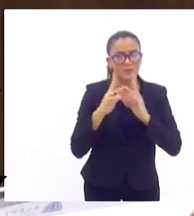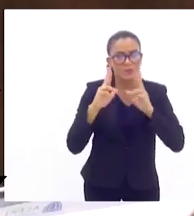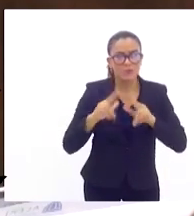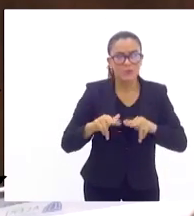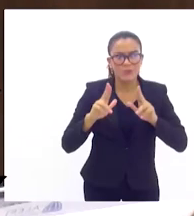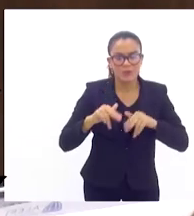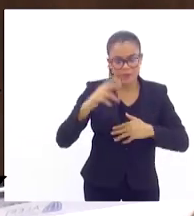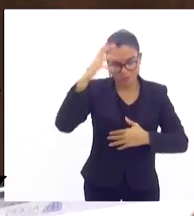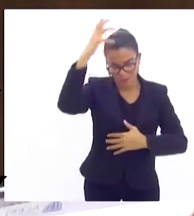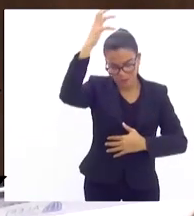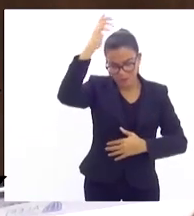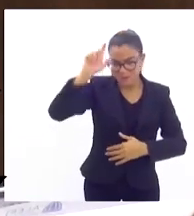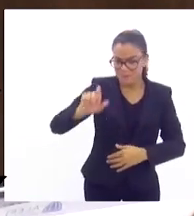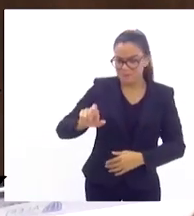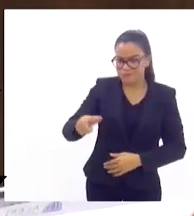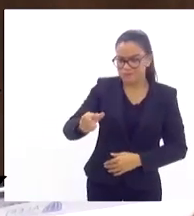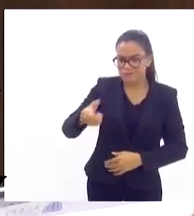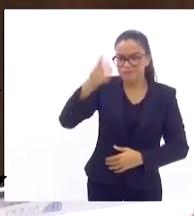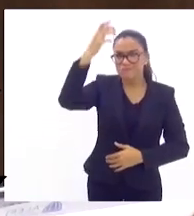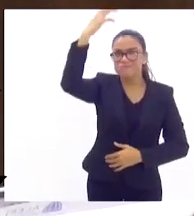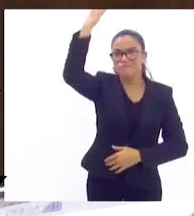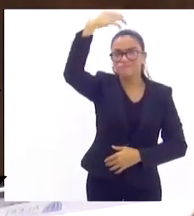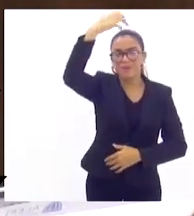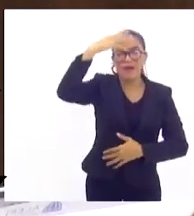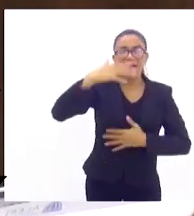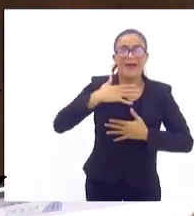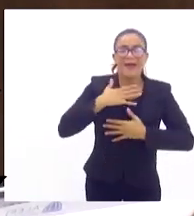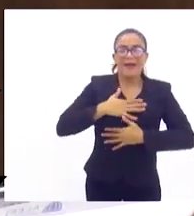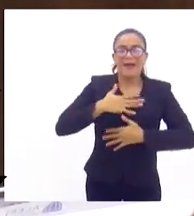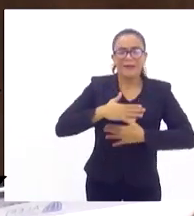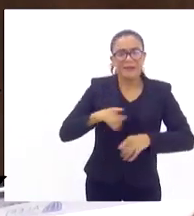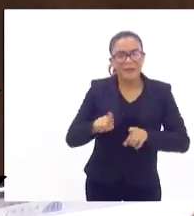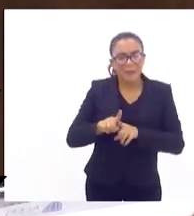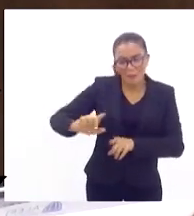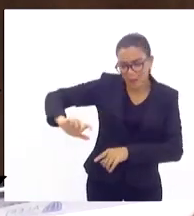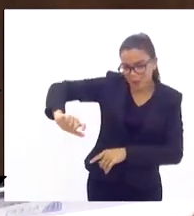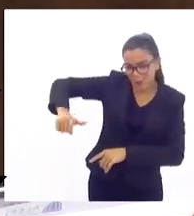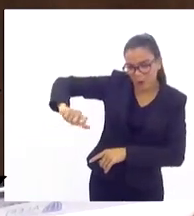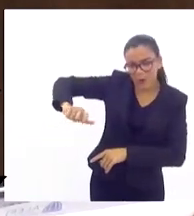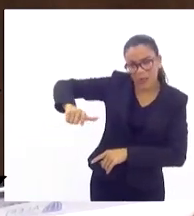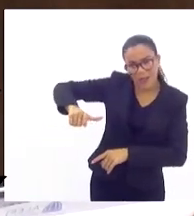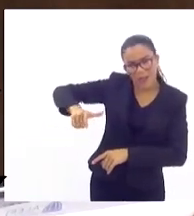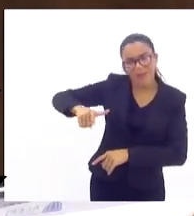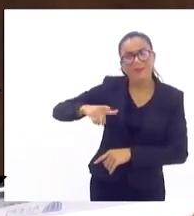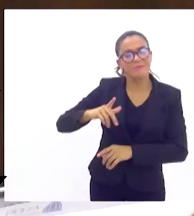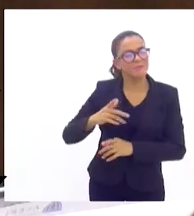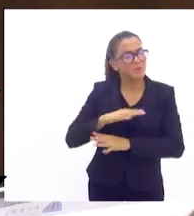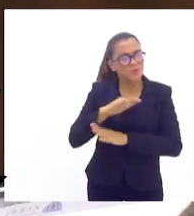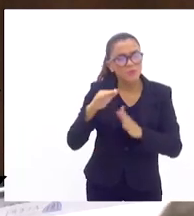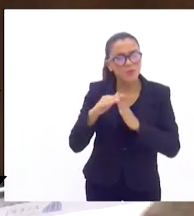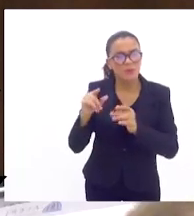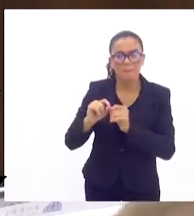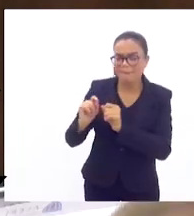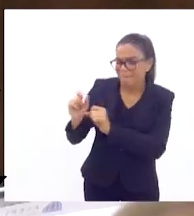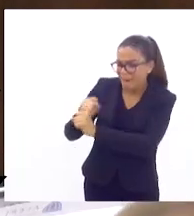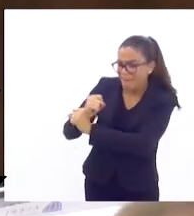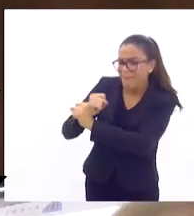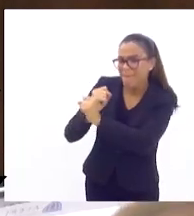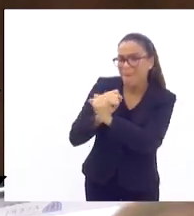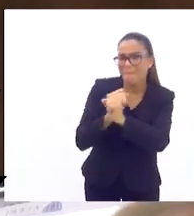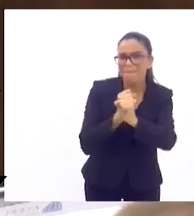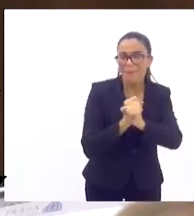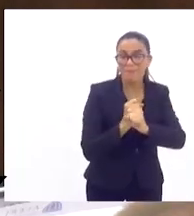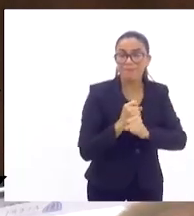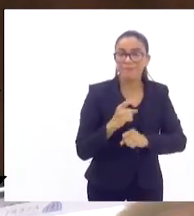Nós instalamos o chuveiro, instalamos a torneira para ela, e estamos trabalhando nas comunidades do Rio de